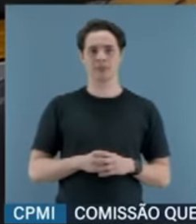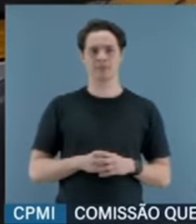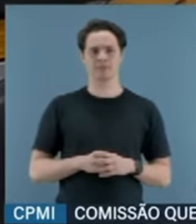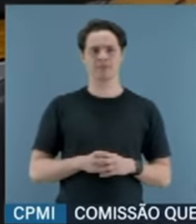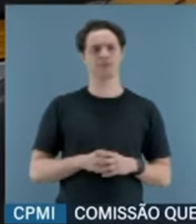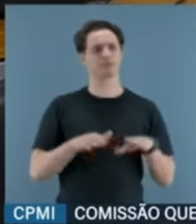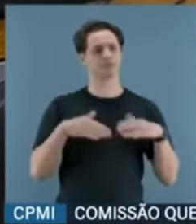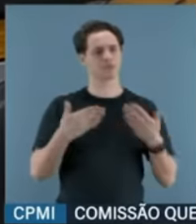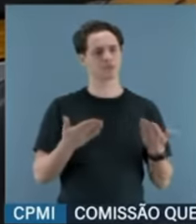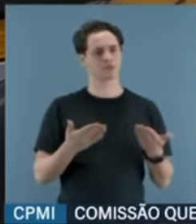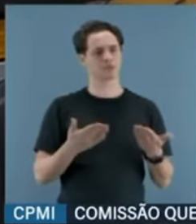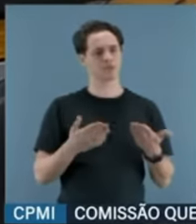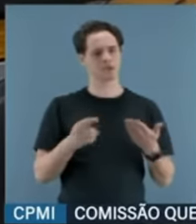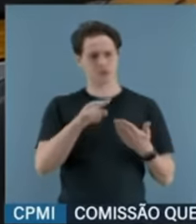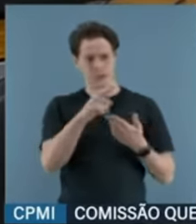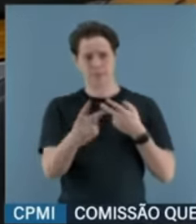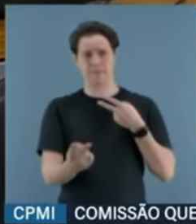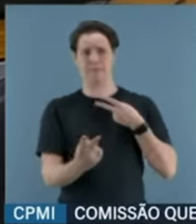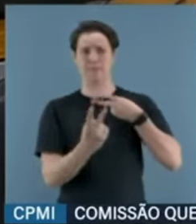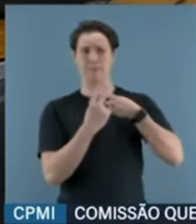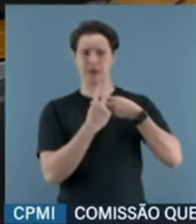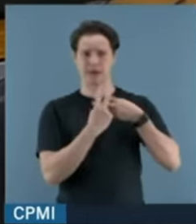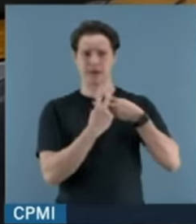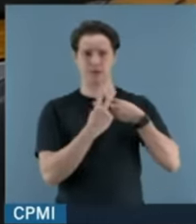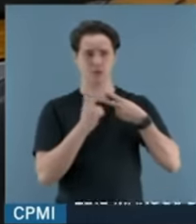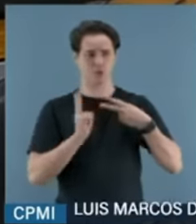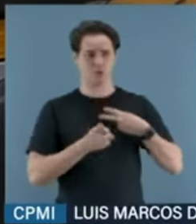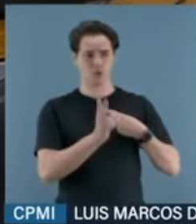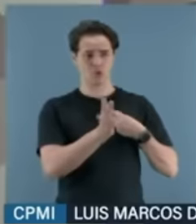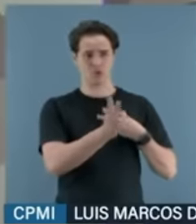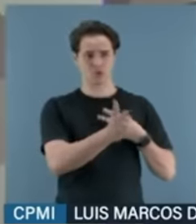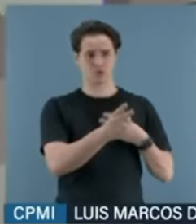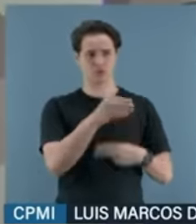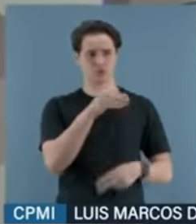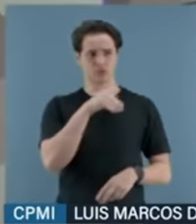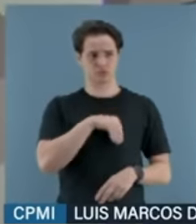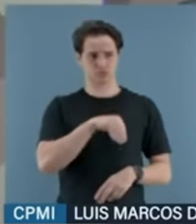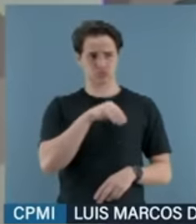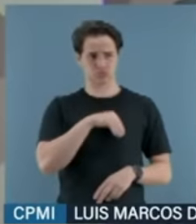depois de preso, ainda continua recebendo seus soldos?